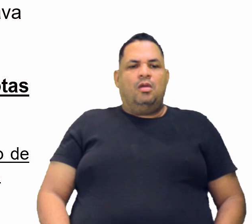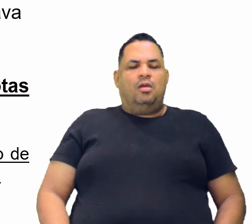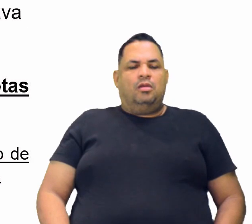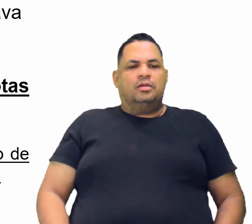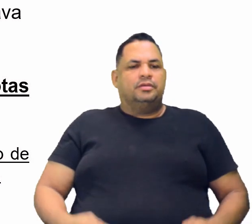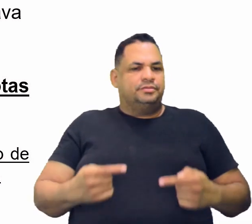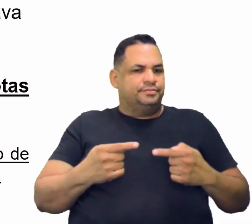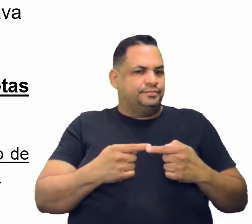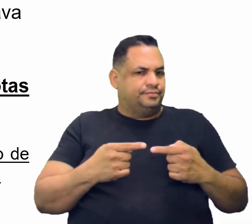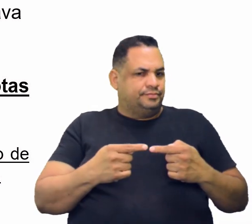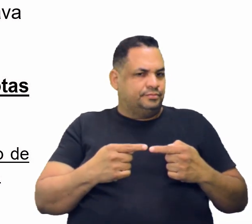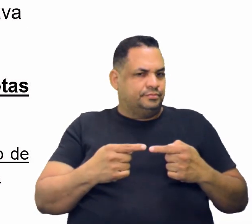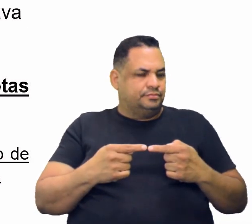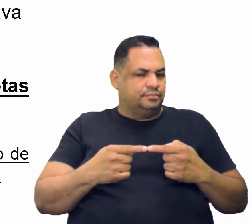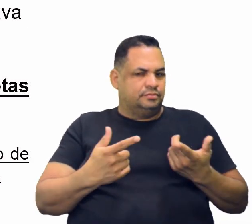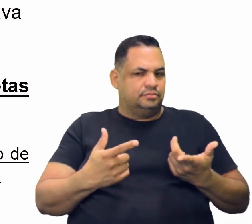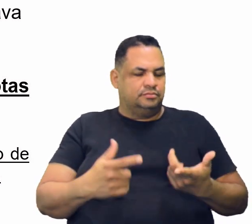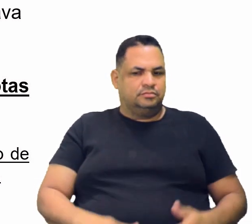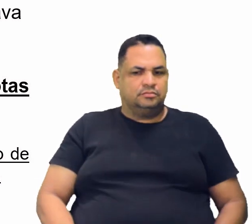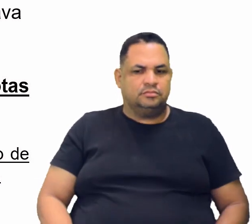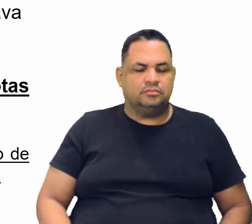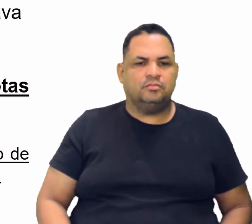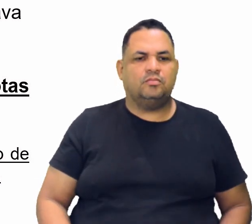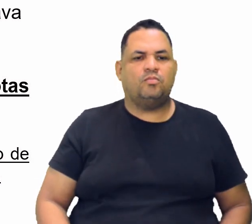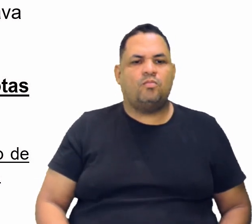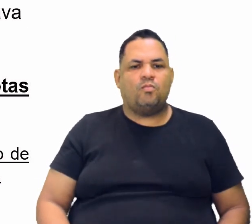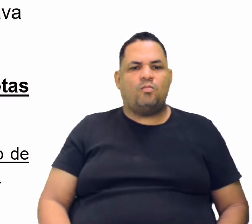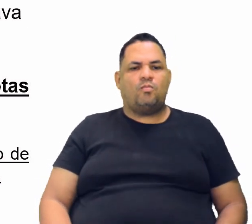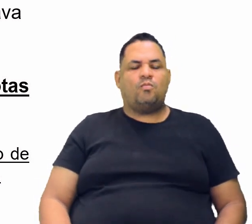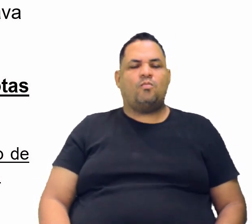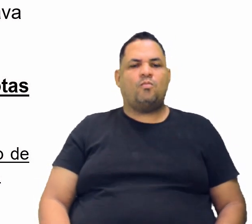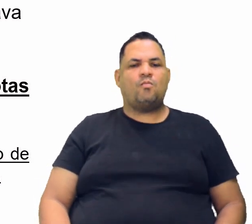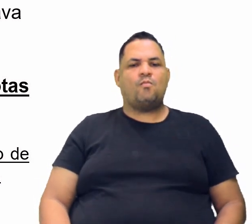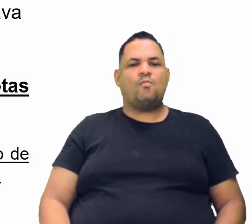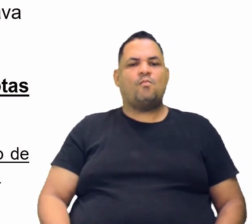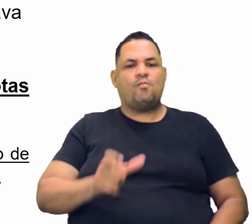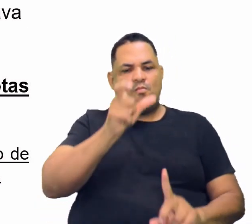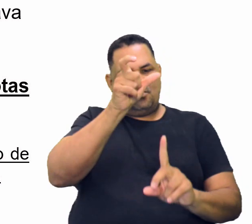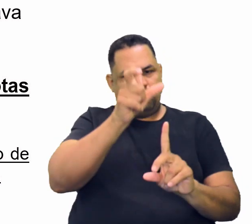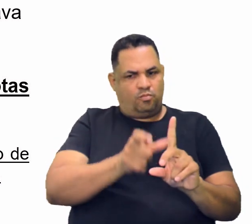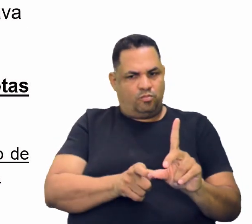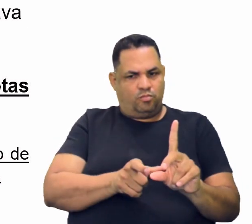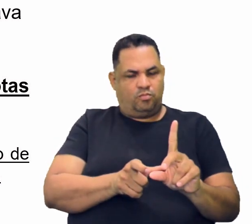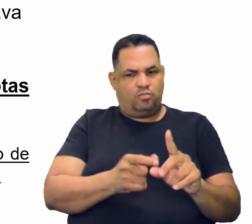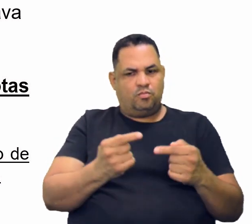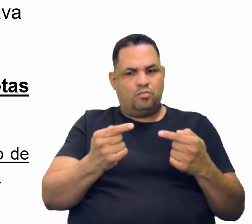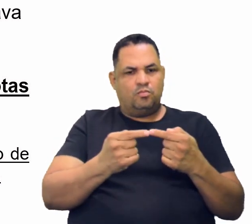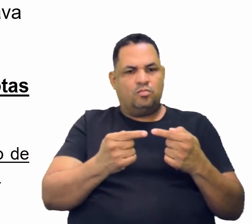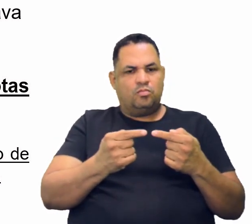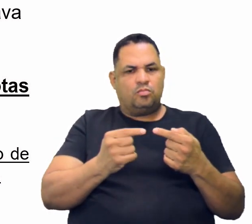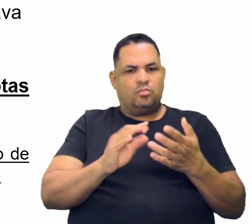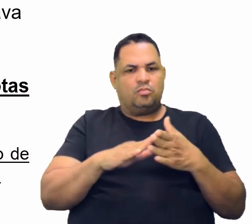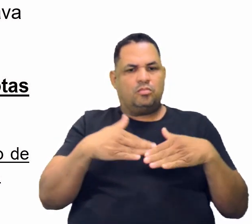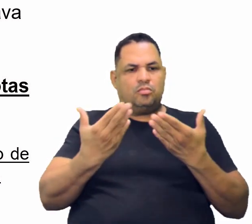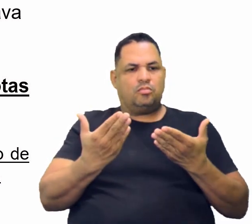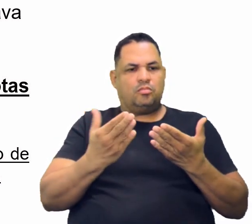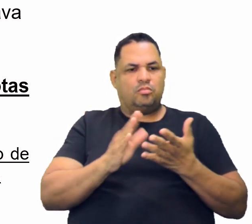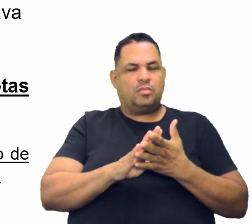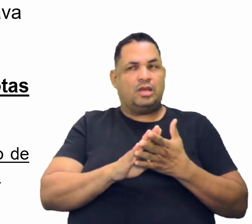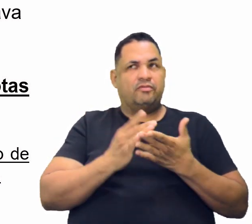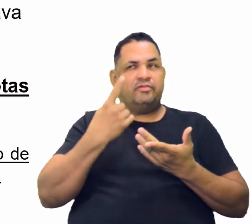a concordância, ó, com o seu sujeito. Então, vamos ver se